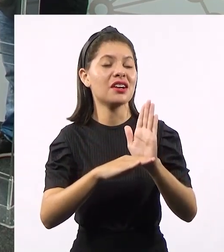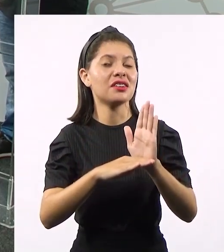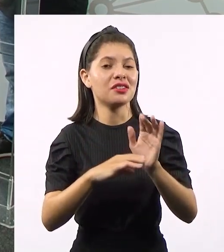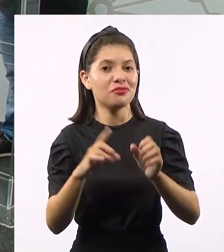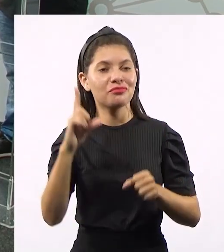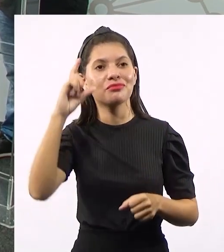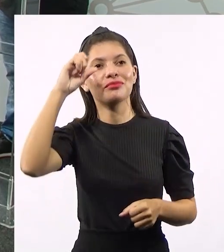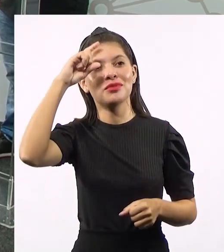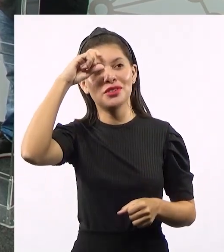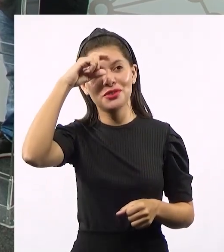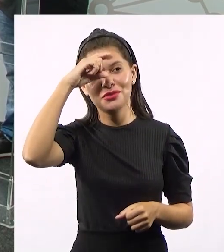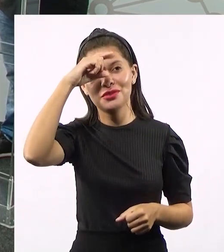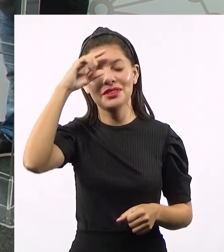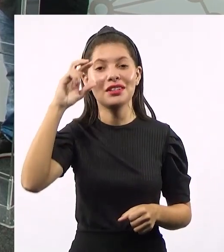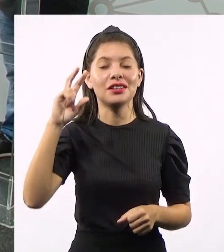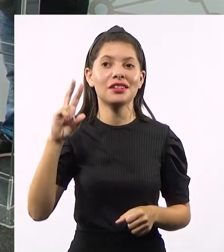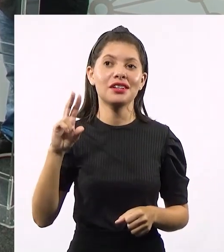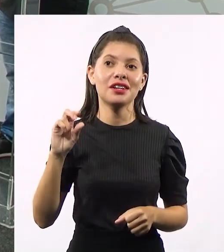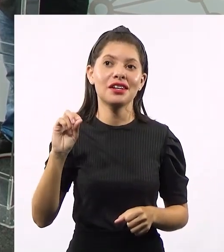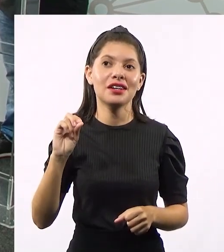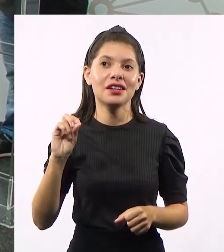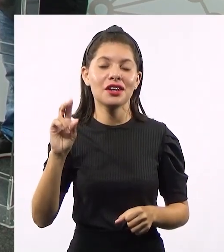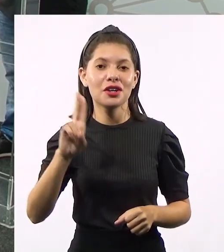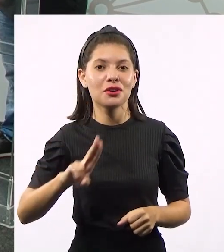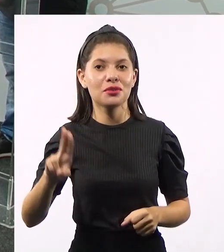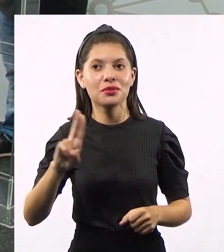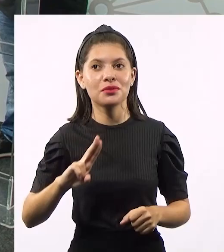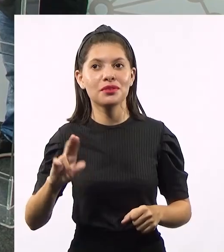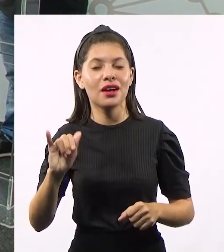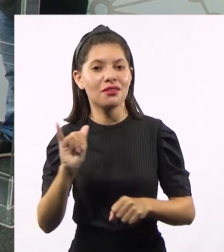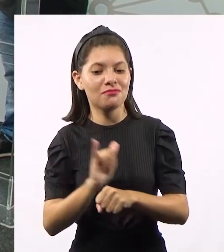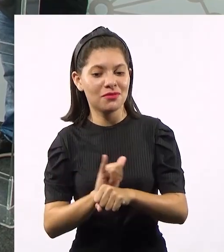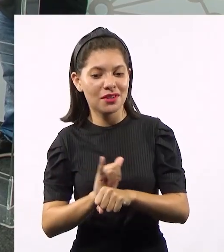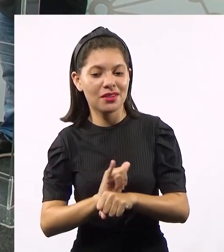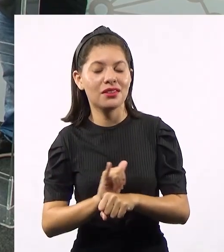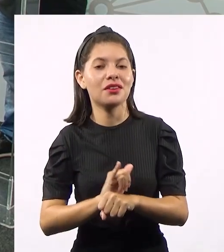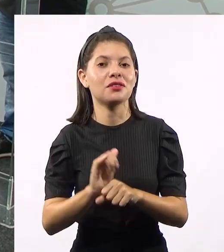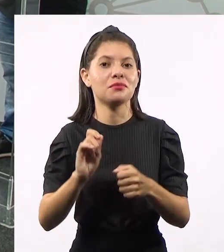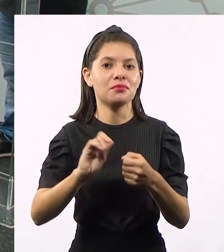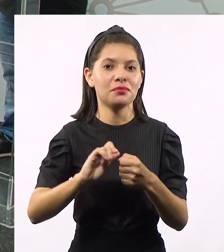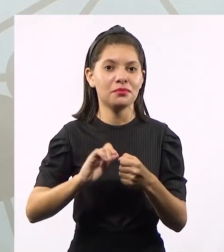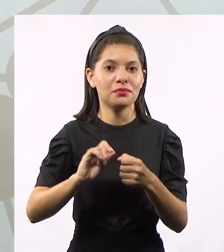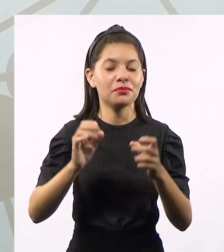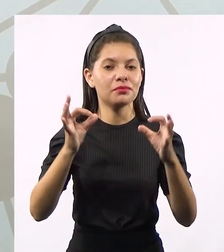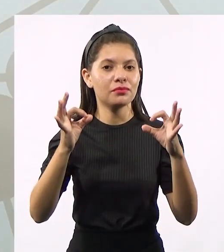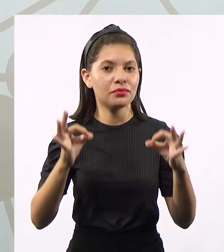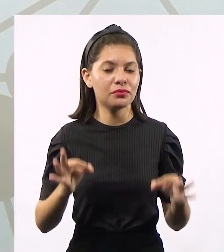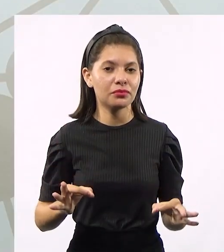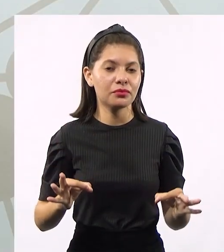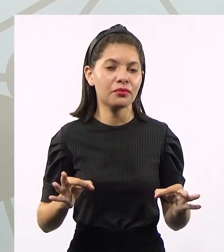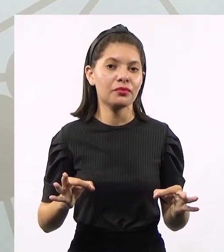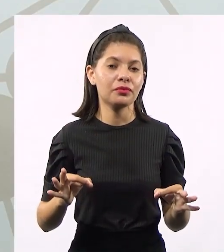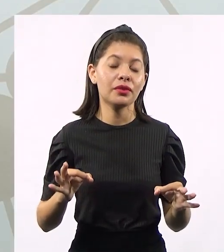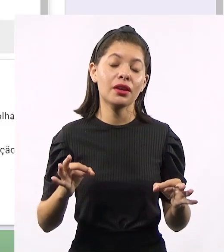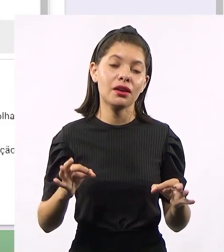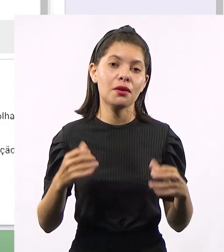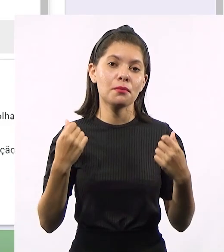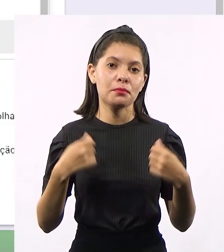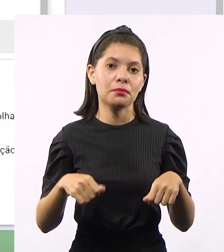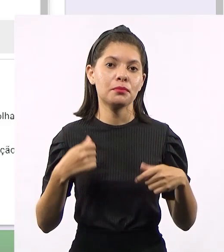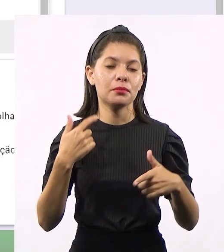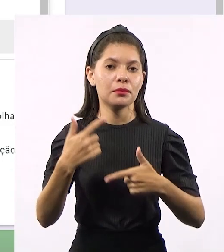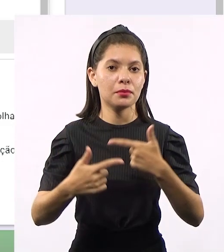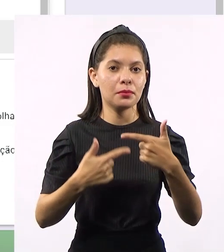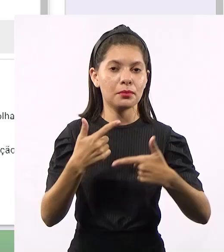que usar outras estratégias para poder fazer essa coleta certinho, né? Então, exatamente. A gente pode trabalhar com a distribuição de frequência,